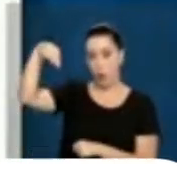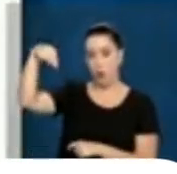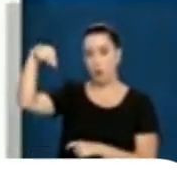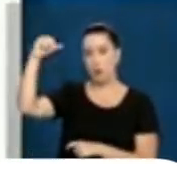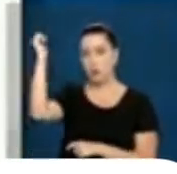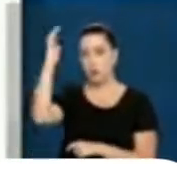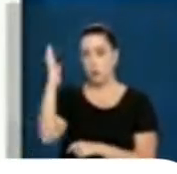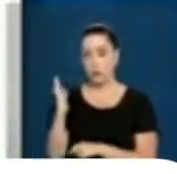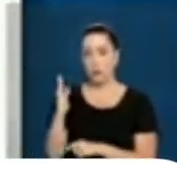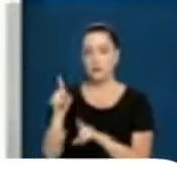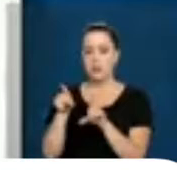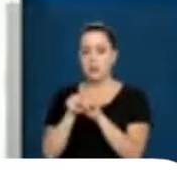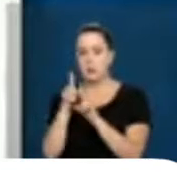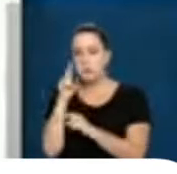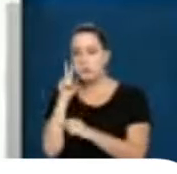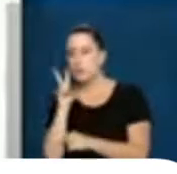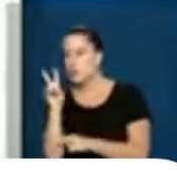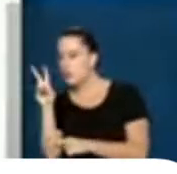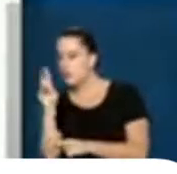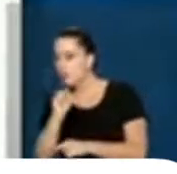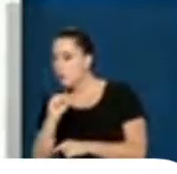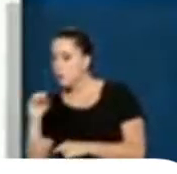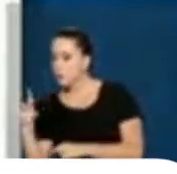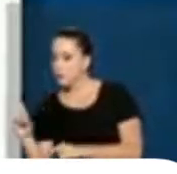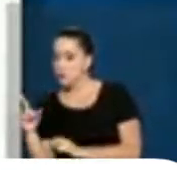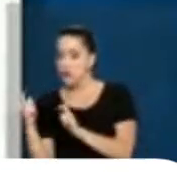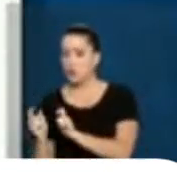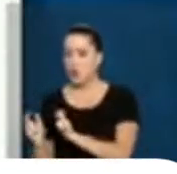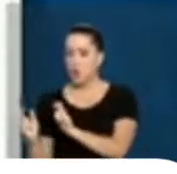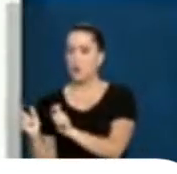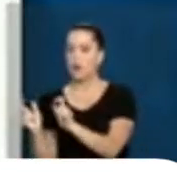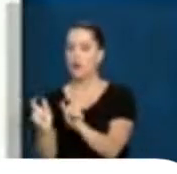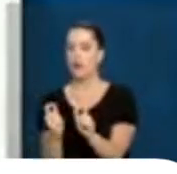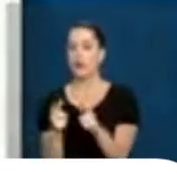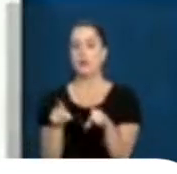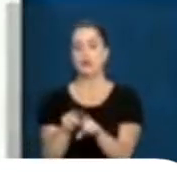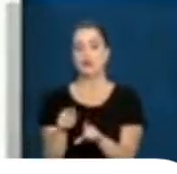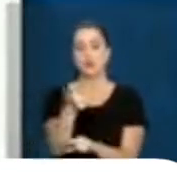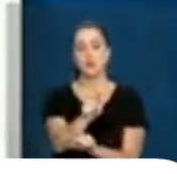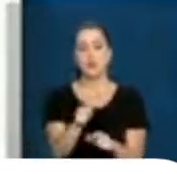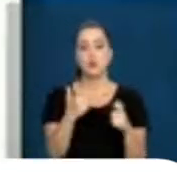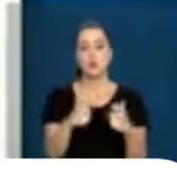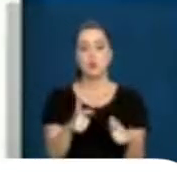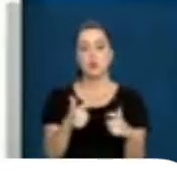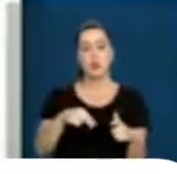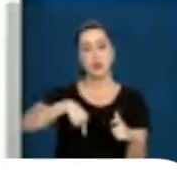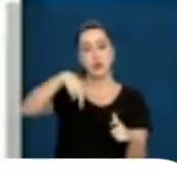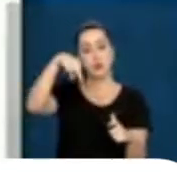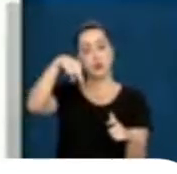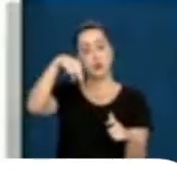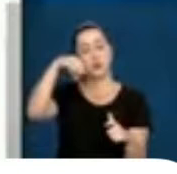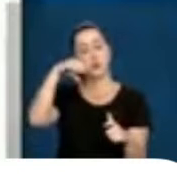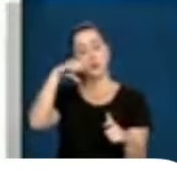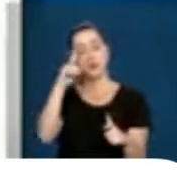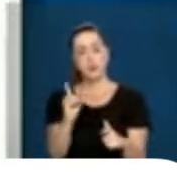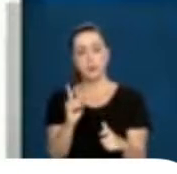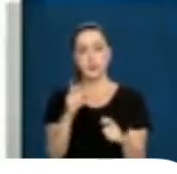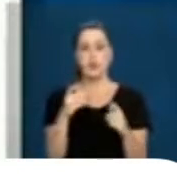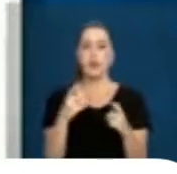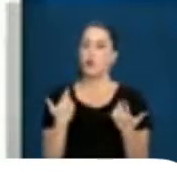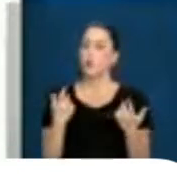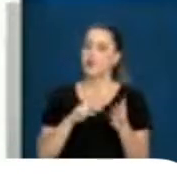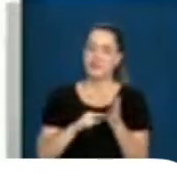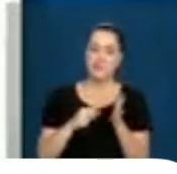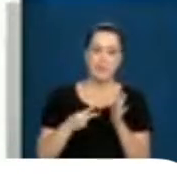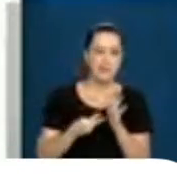também algumas áreas da região sudeste e outras áreas da região nordeste, ou seja, sempre grandes centros